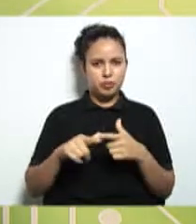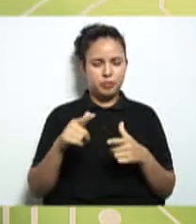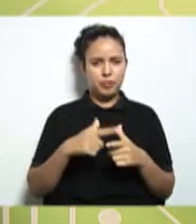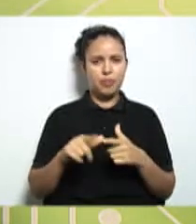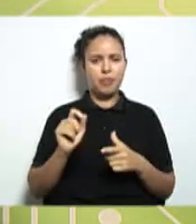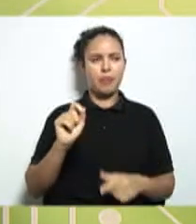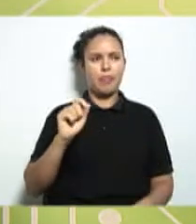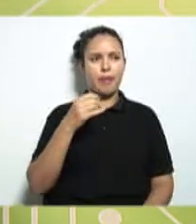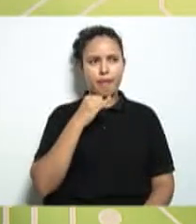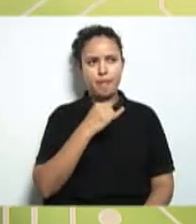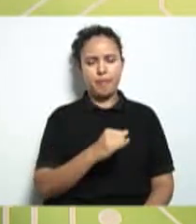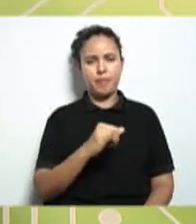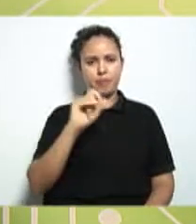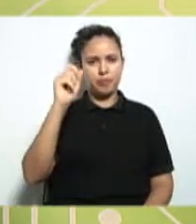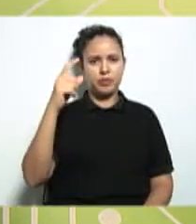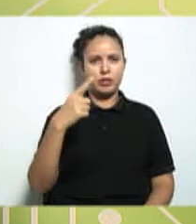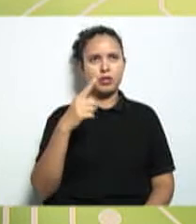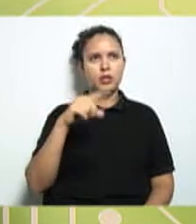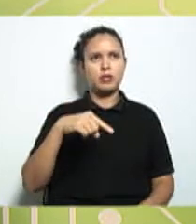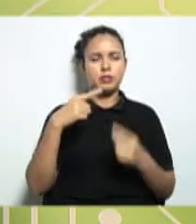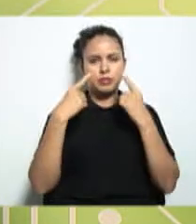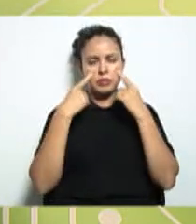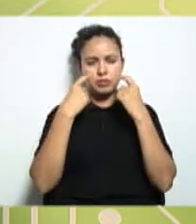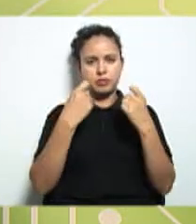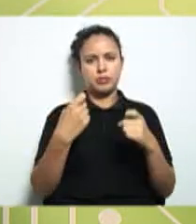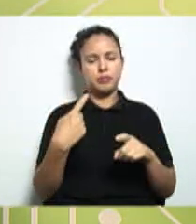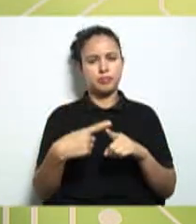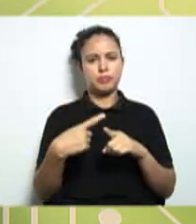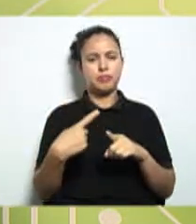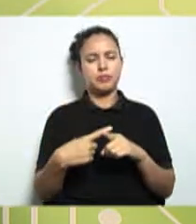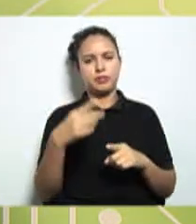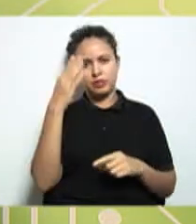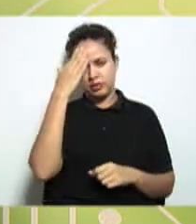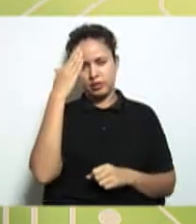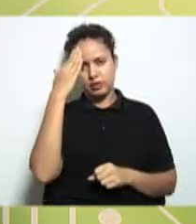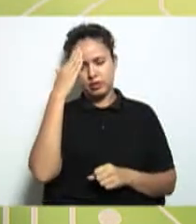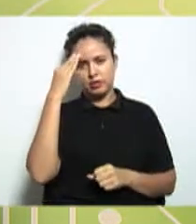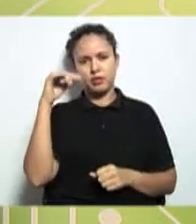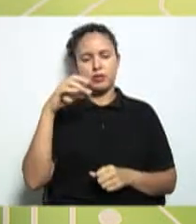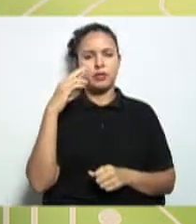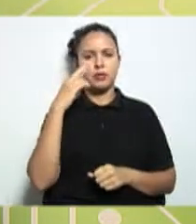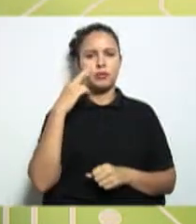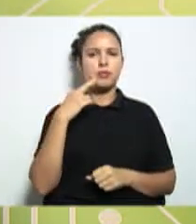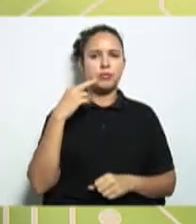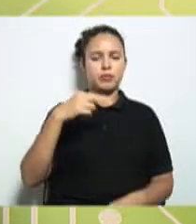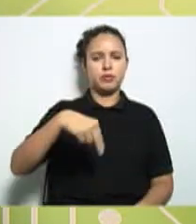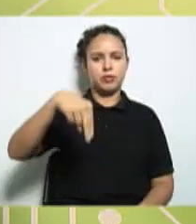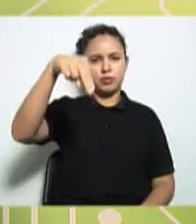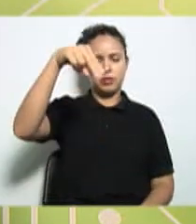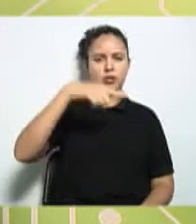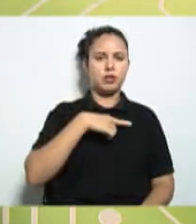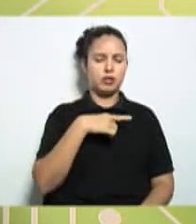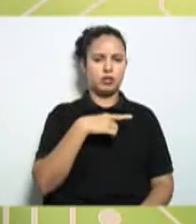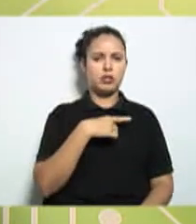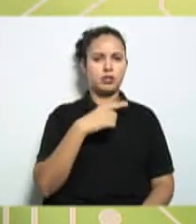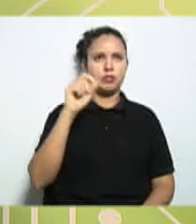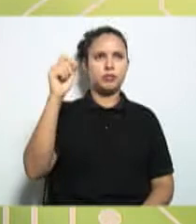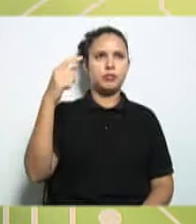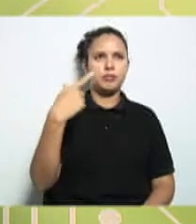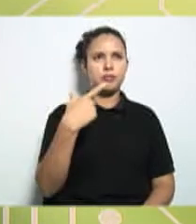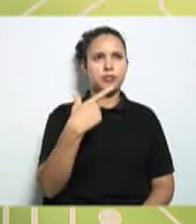solar é interessante, porque a gente sabe que na região norte a gente tem uma grande incidência dos raios solares,